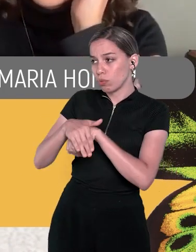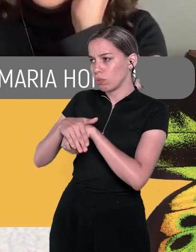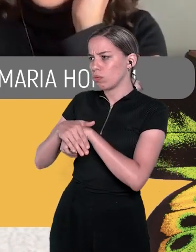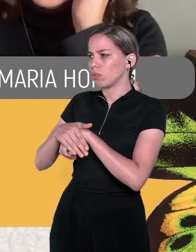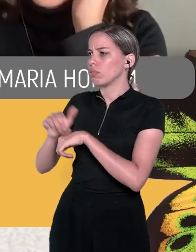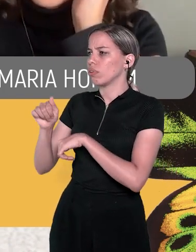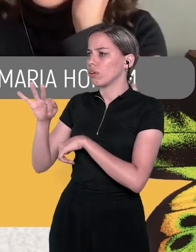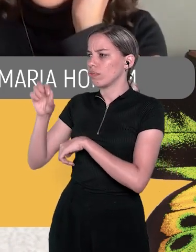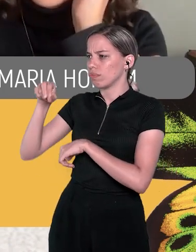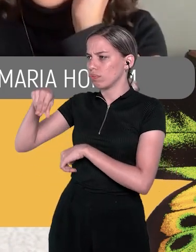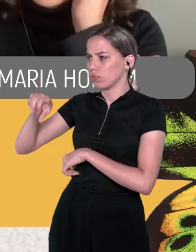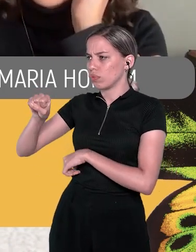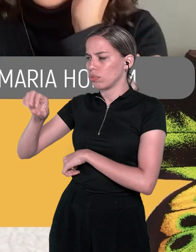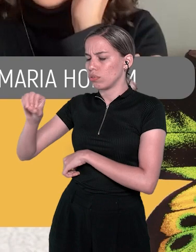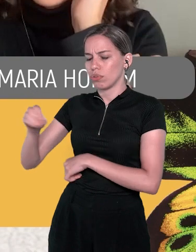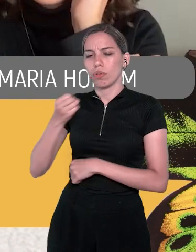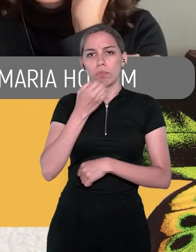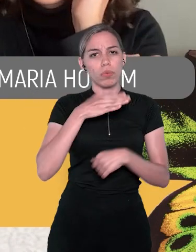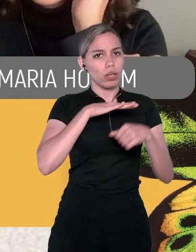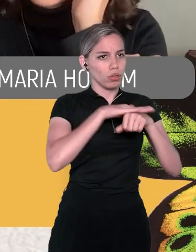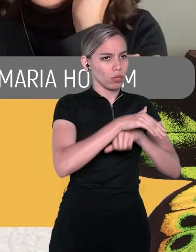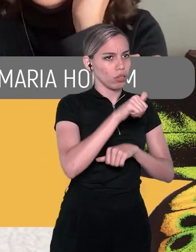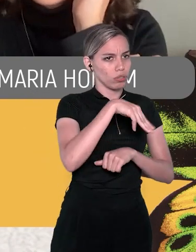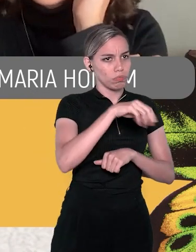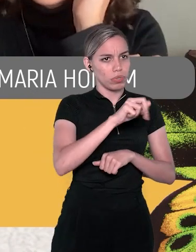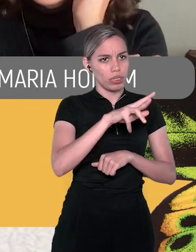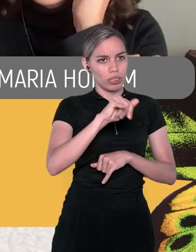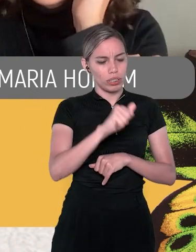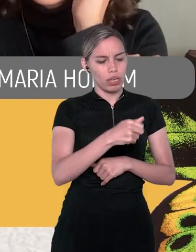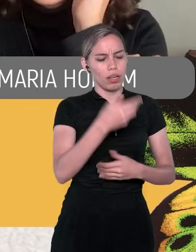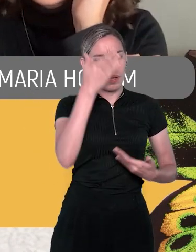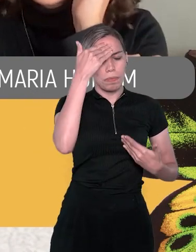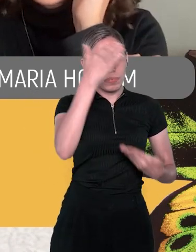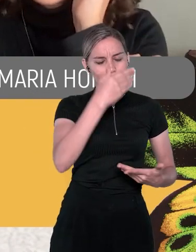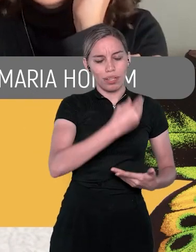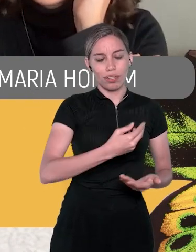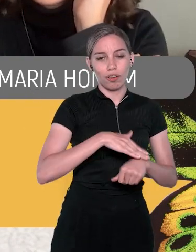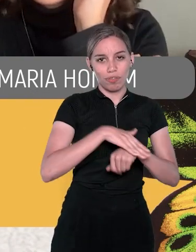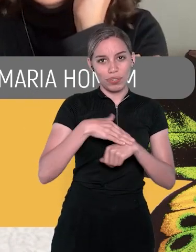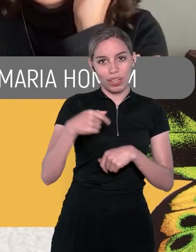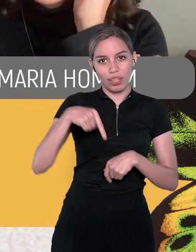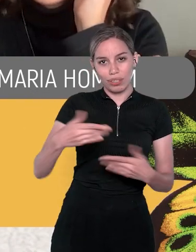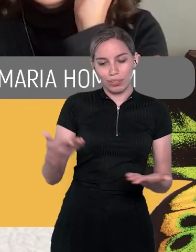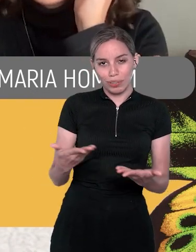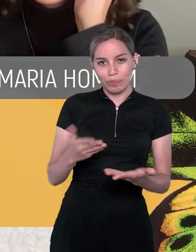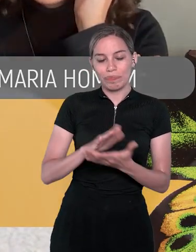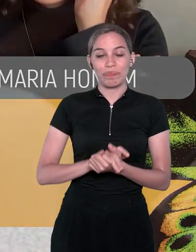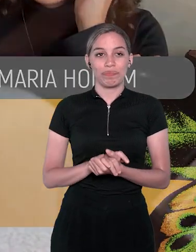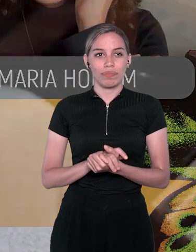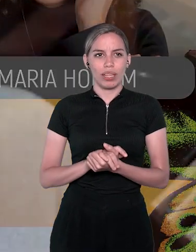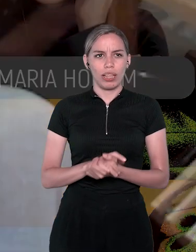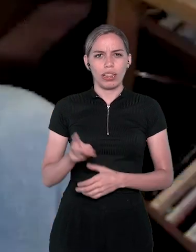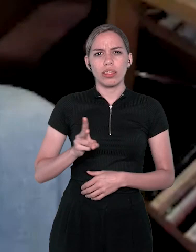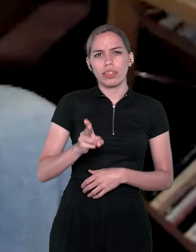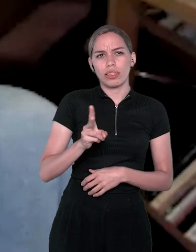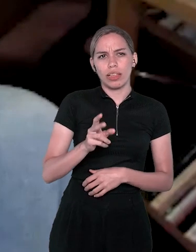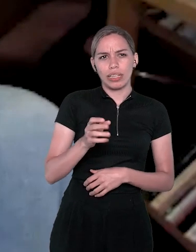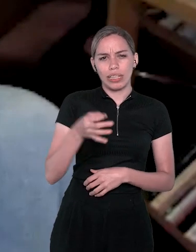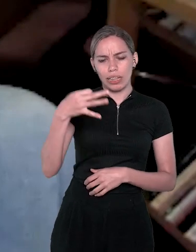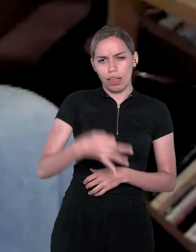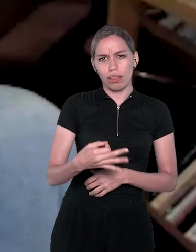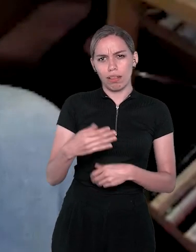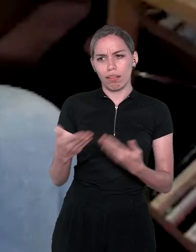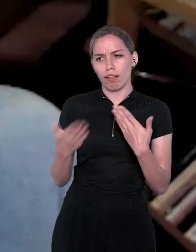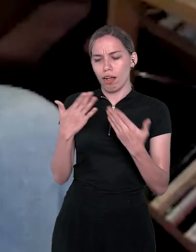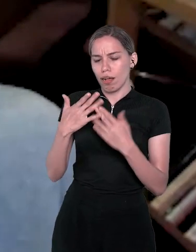Boa noite, Afonso. Boa noite, Maria. Muito obrigado por estar aqui conversando com a gente. O sociólogo e escritor Sérgio Abranches